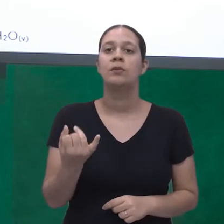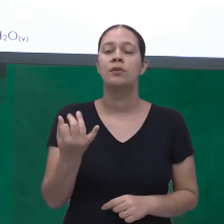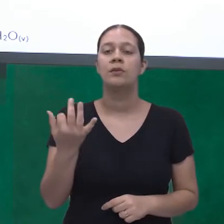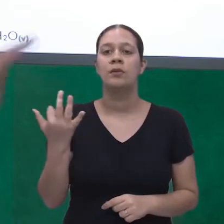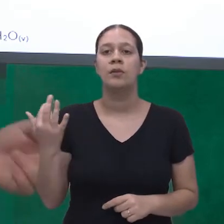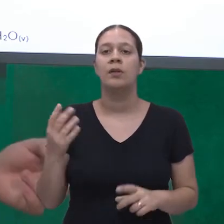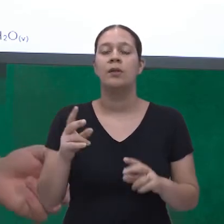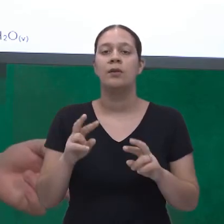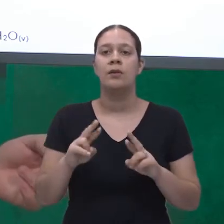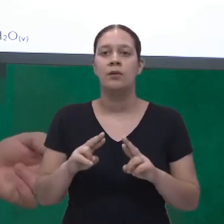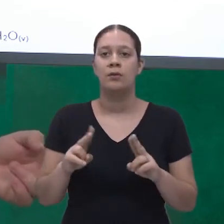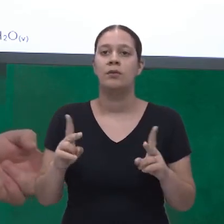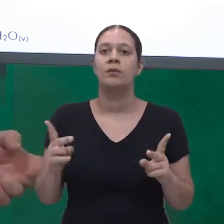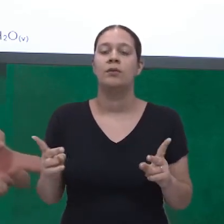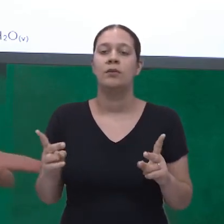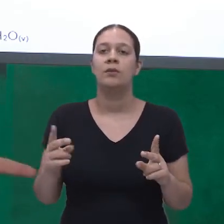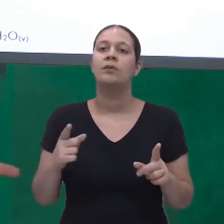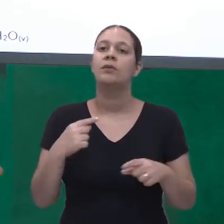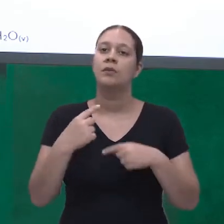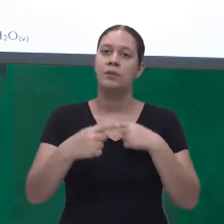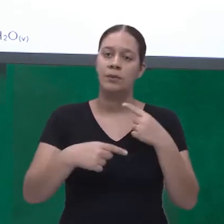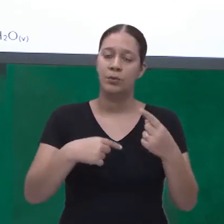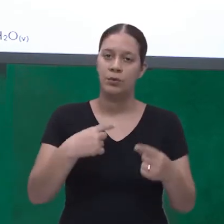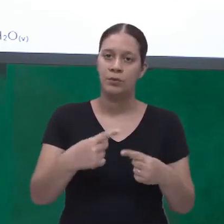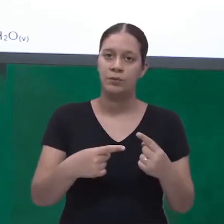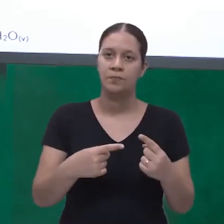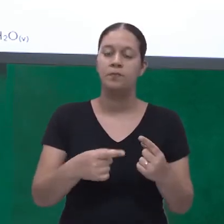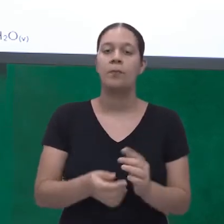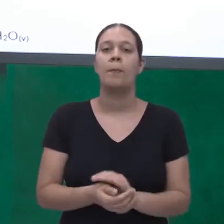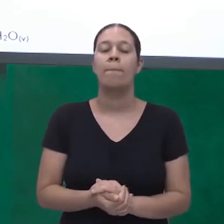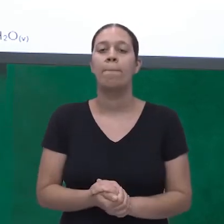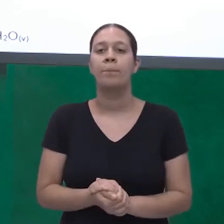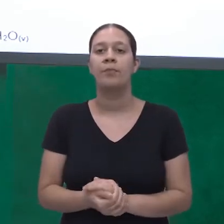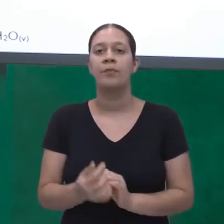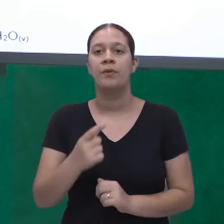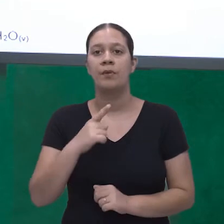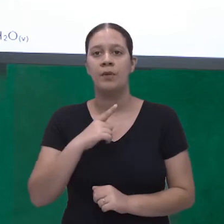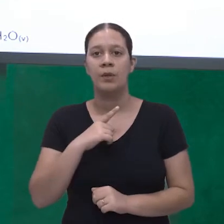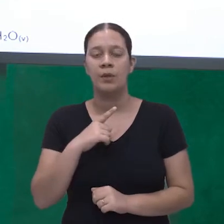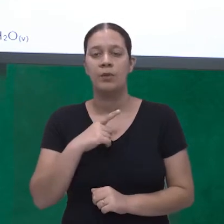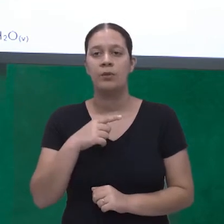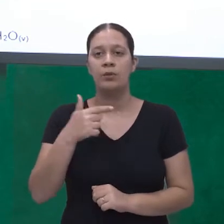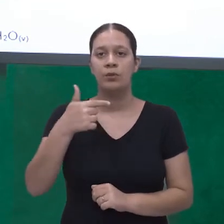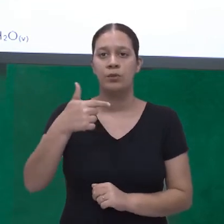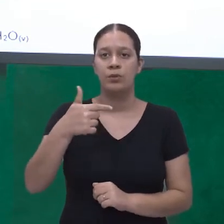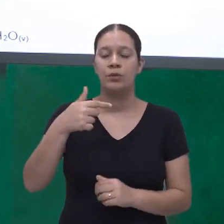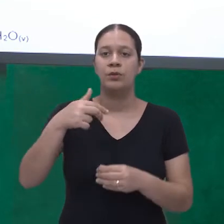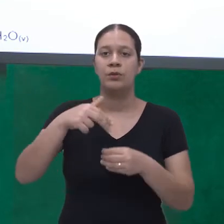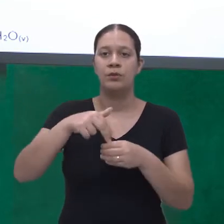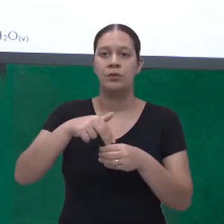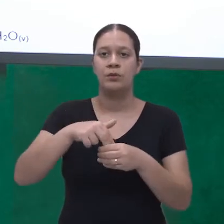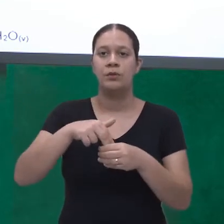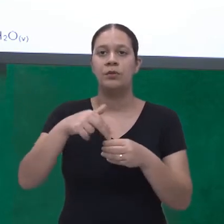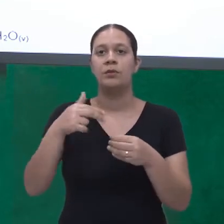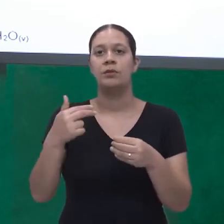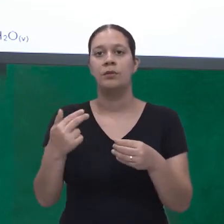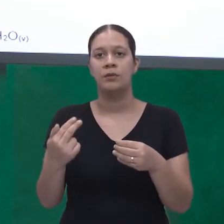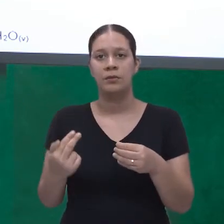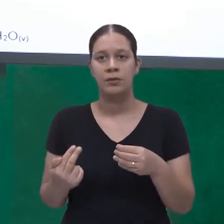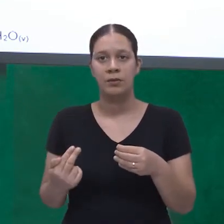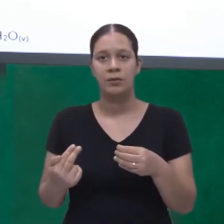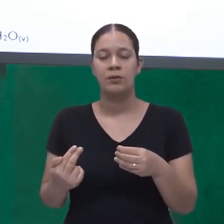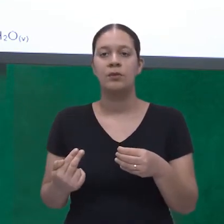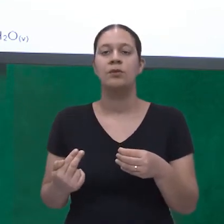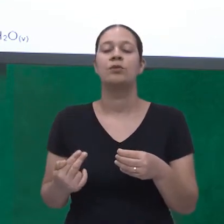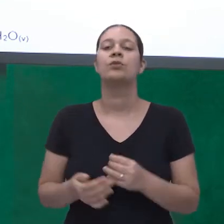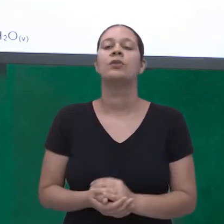está diferente da quantidade de átomos depois, porque não está. Aqui nós temos 2 nitrogênios, uma vez que você multiplica esse 1